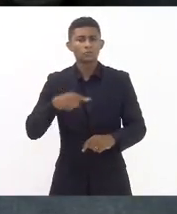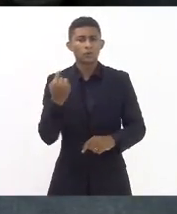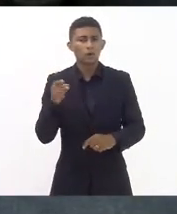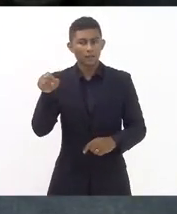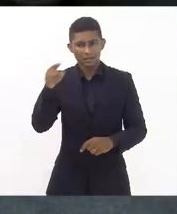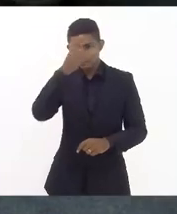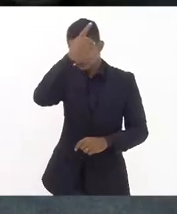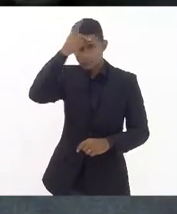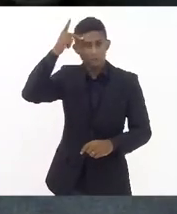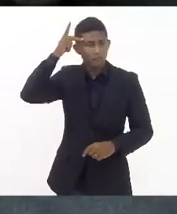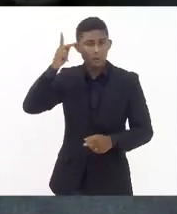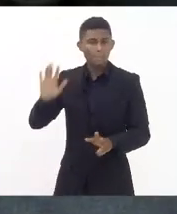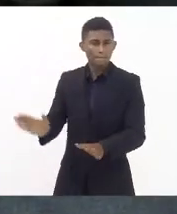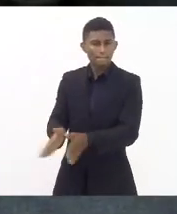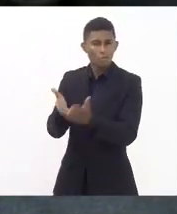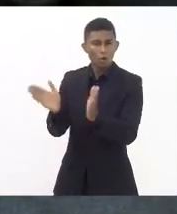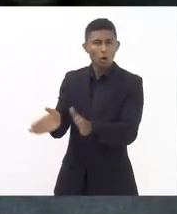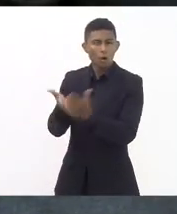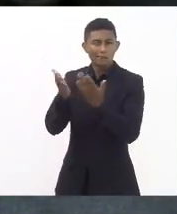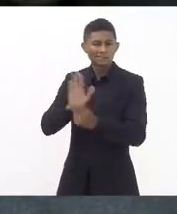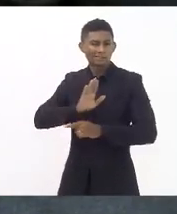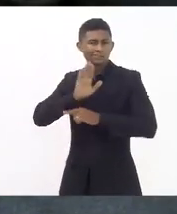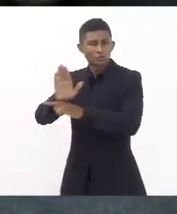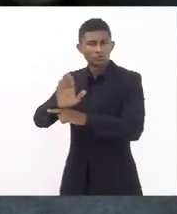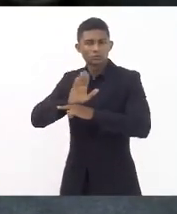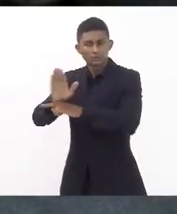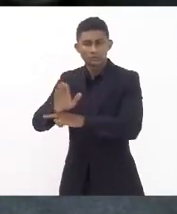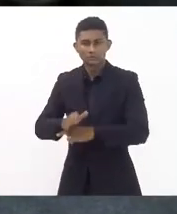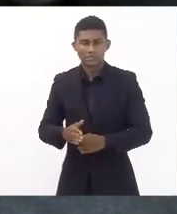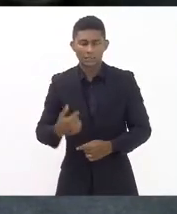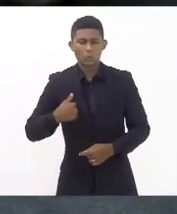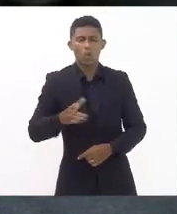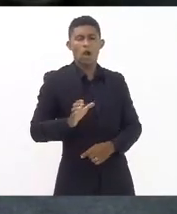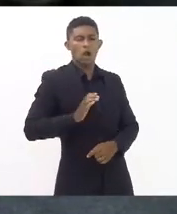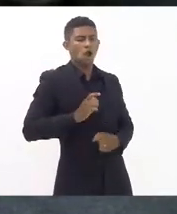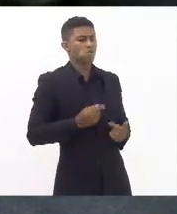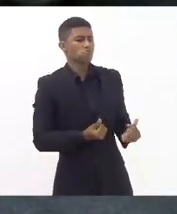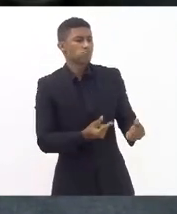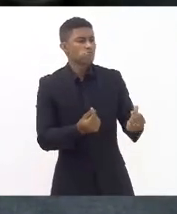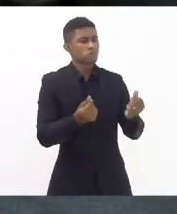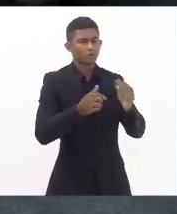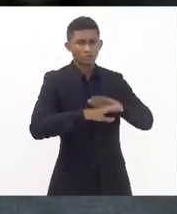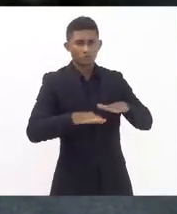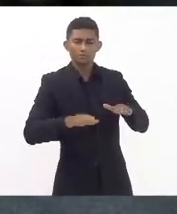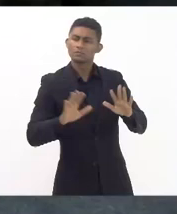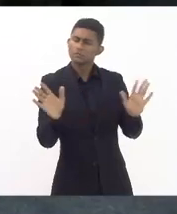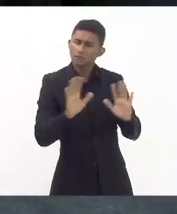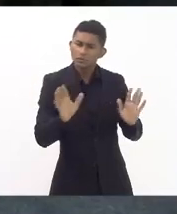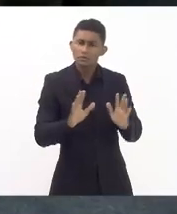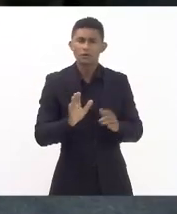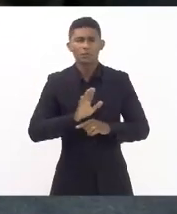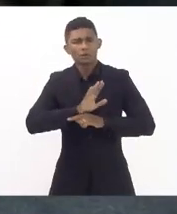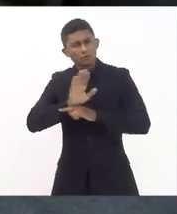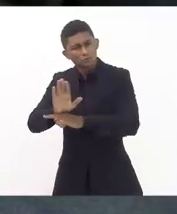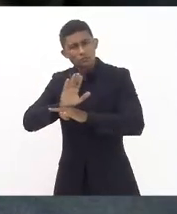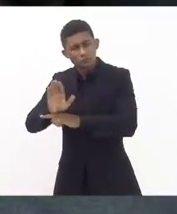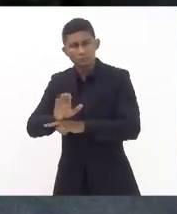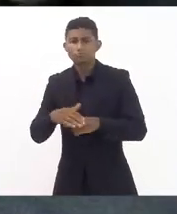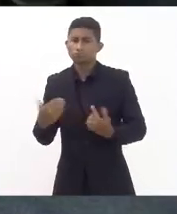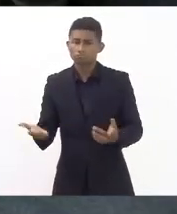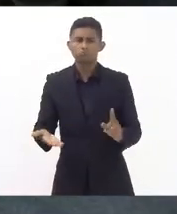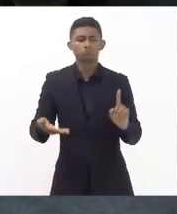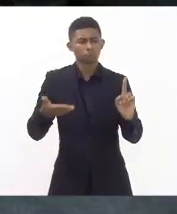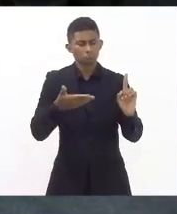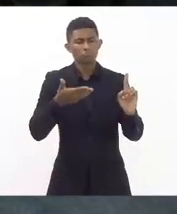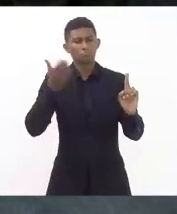de dividir a riqueza, que é isso que ela passa para o restante de todo o